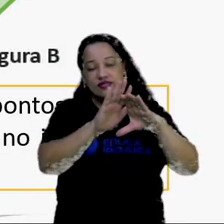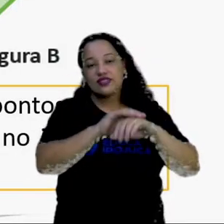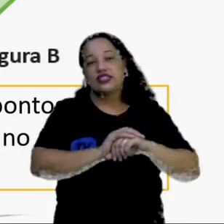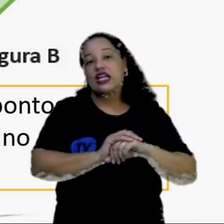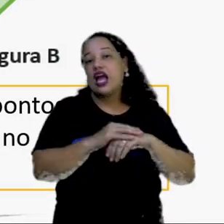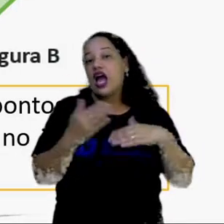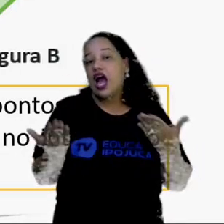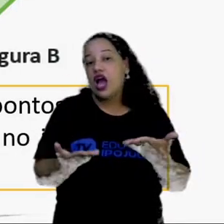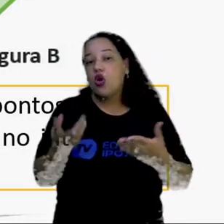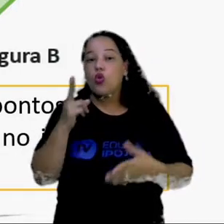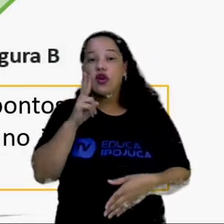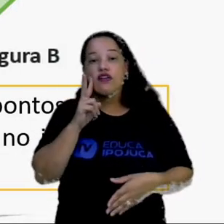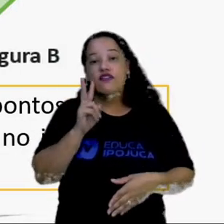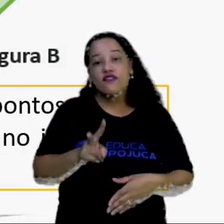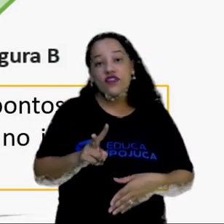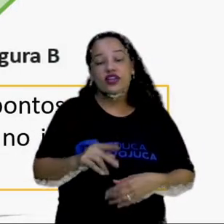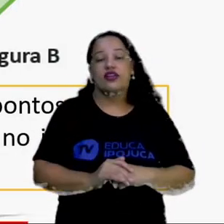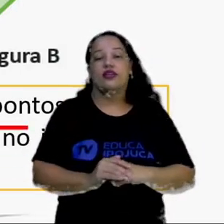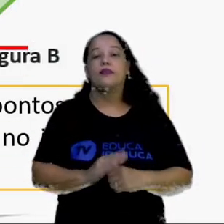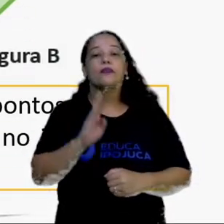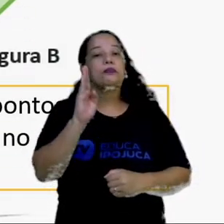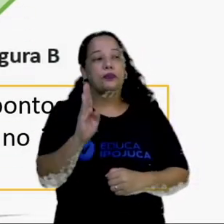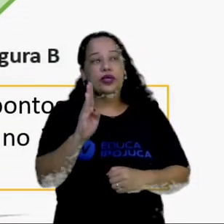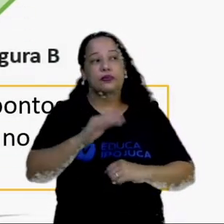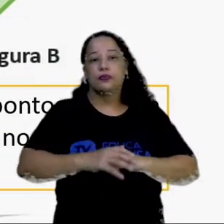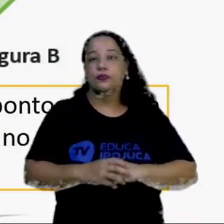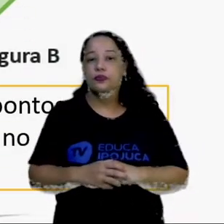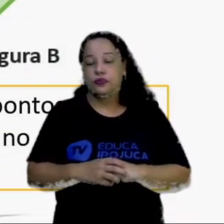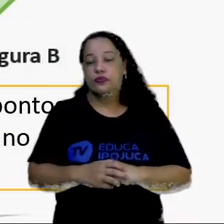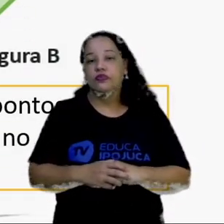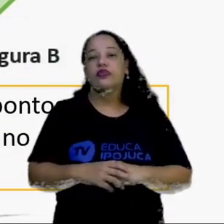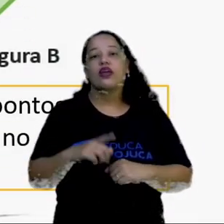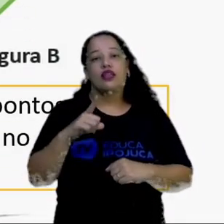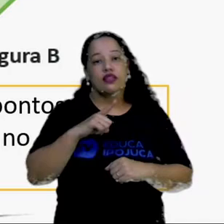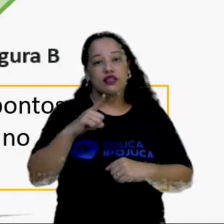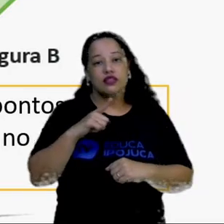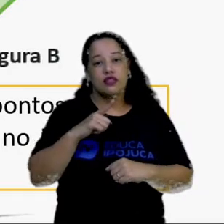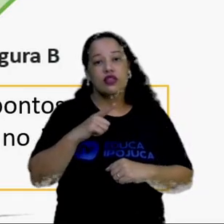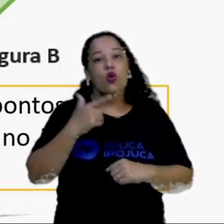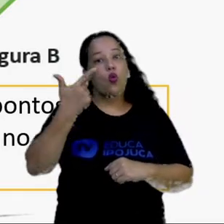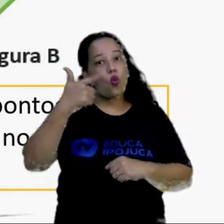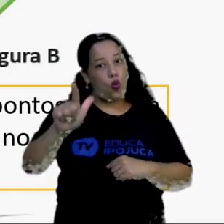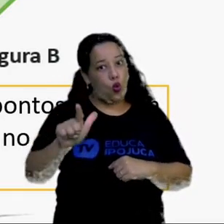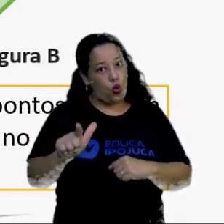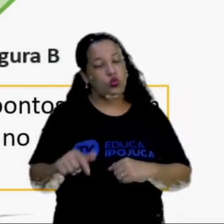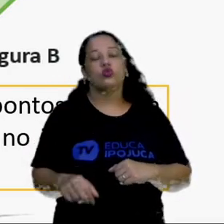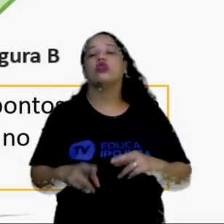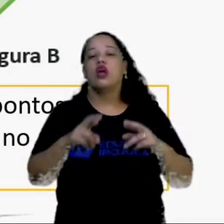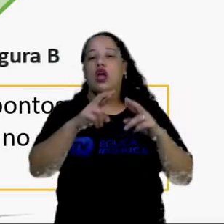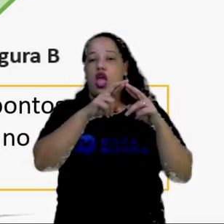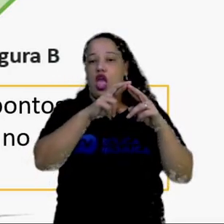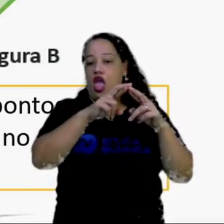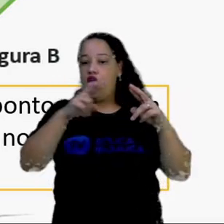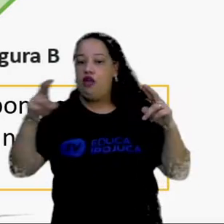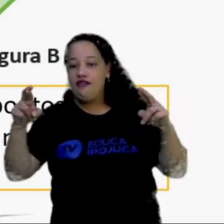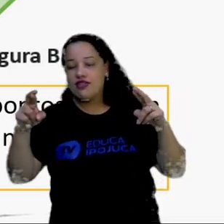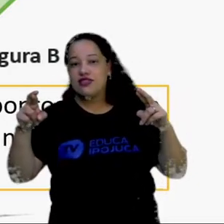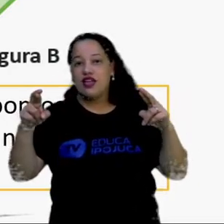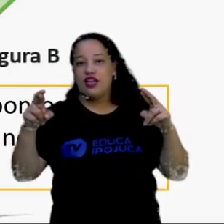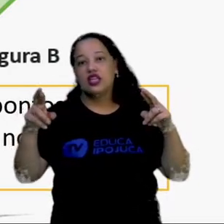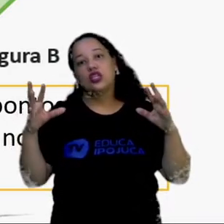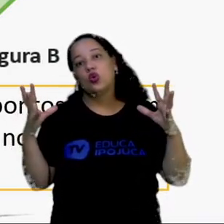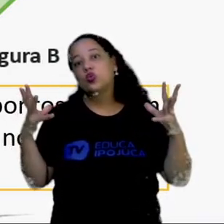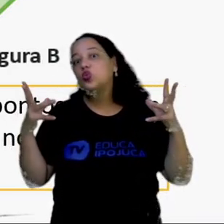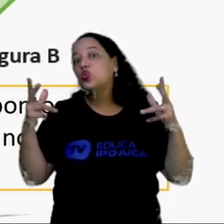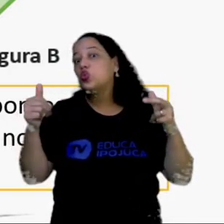Agora, observe a figura B. Passei outro segmento de reta, porém, nem